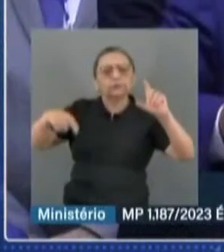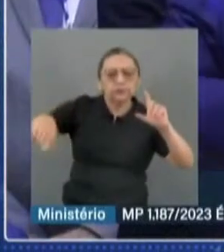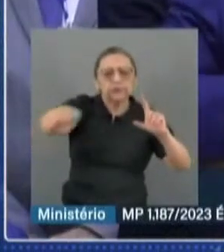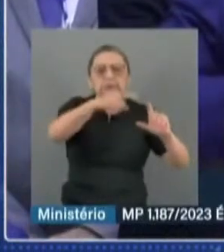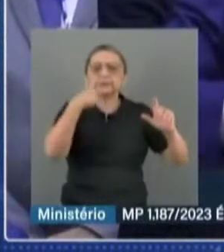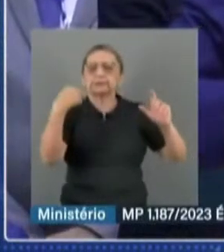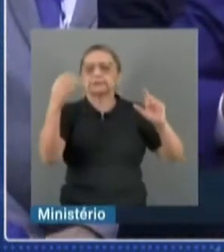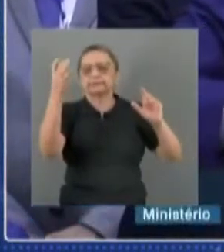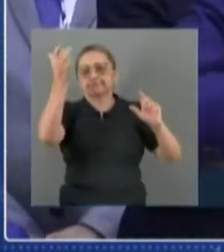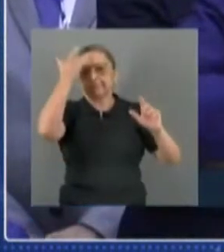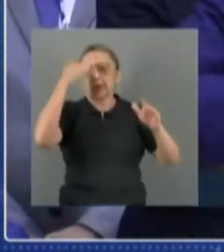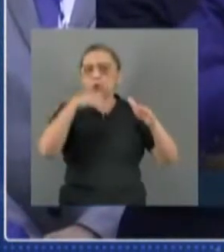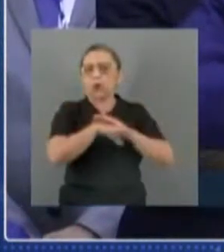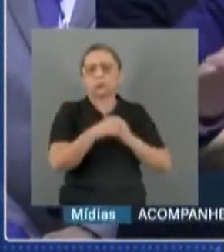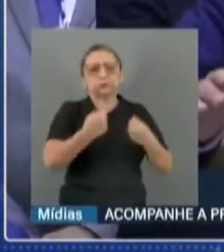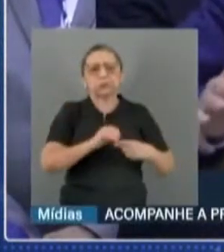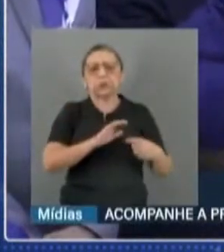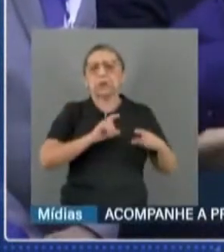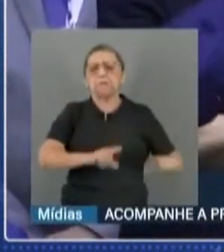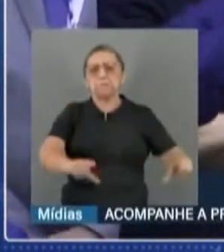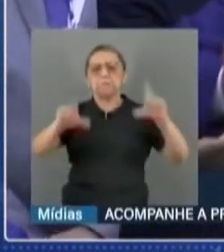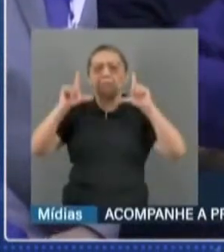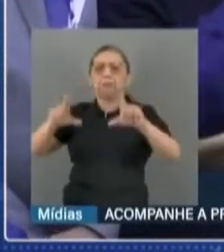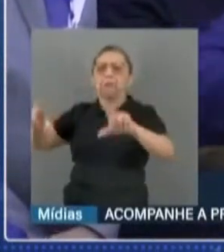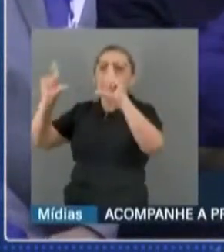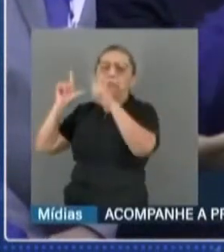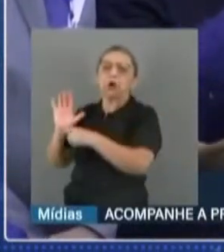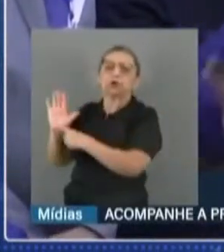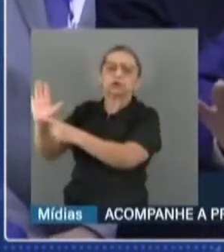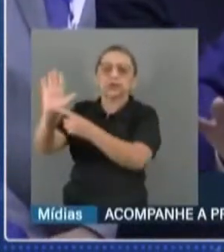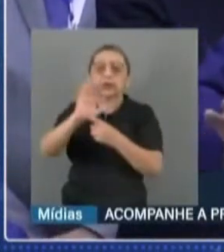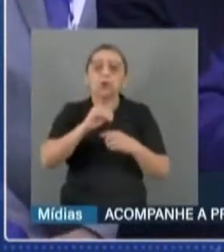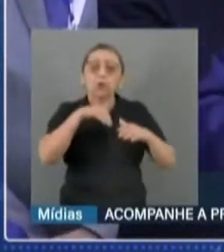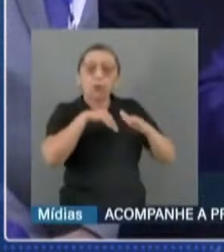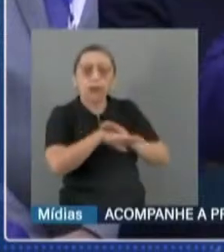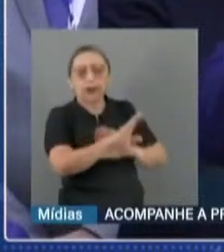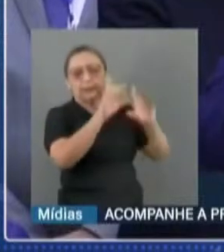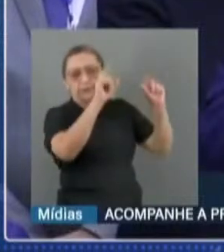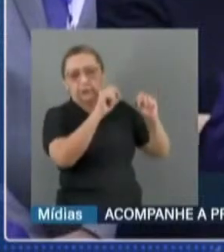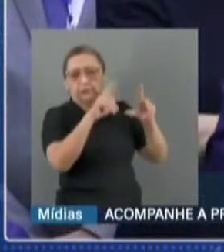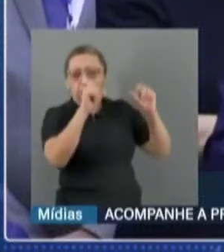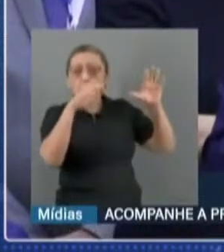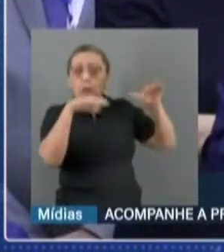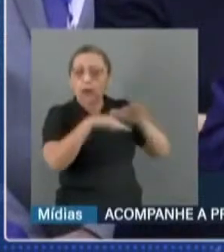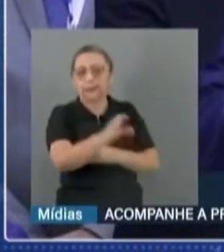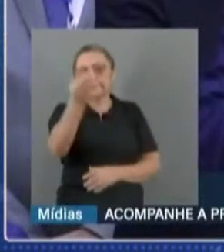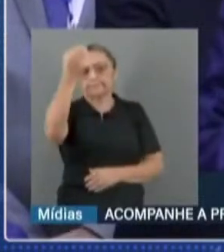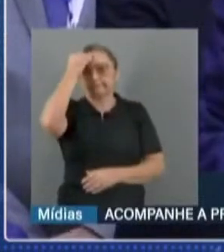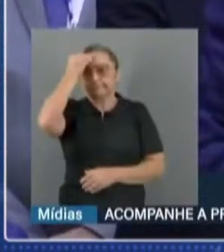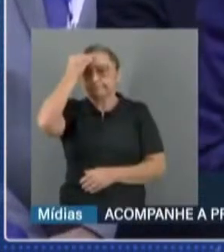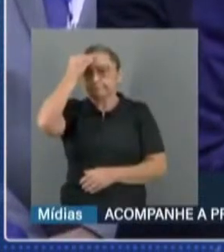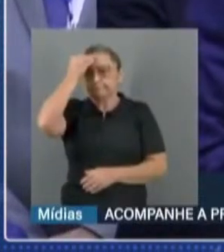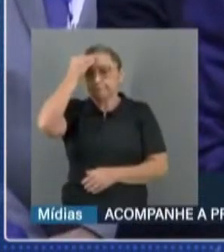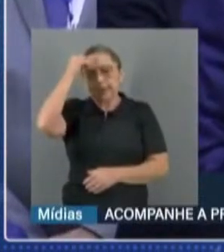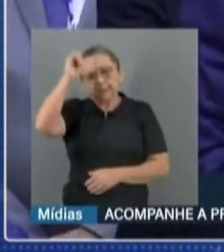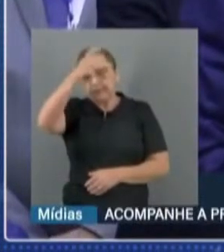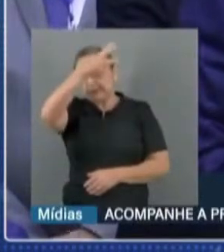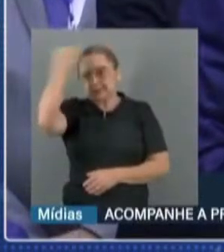Foi aprovada, claro, no governo Lula. Os articuladores têm seus